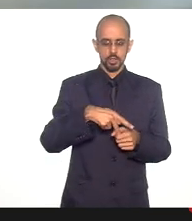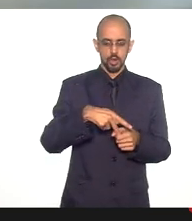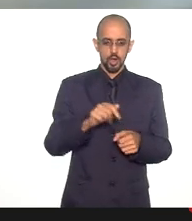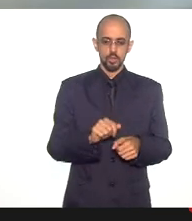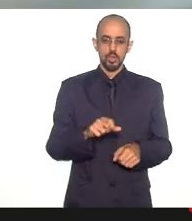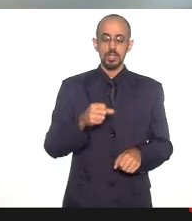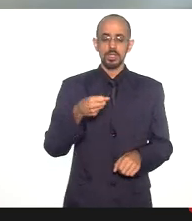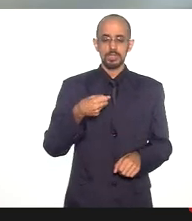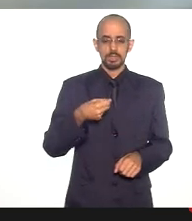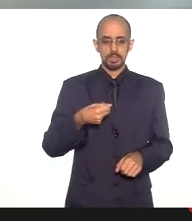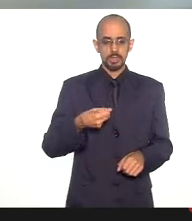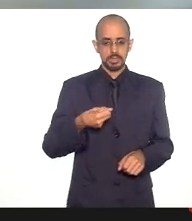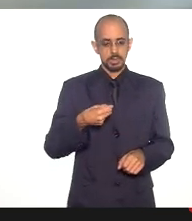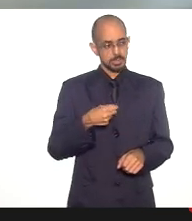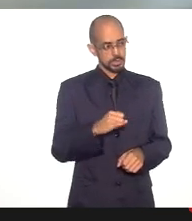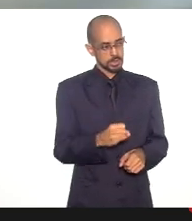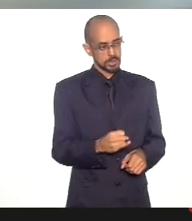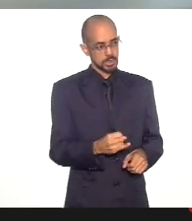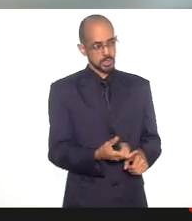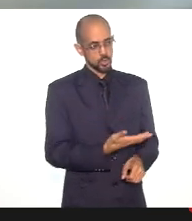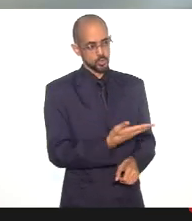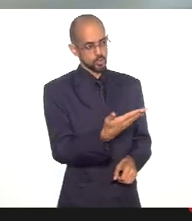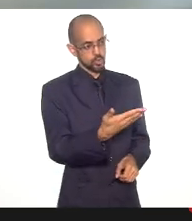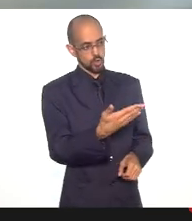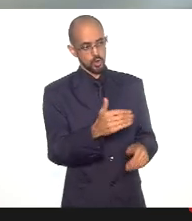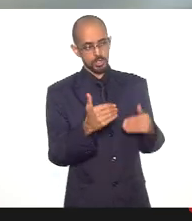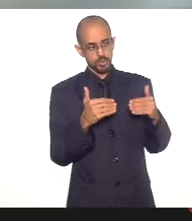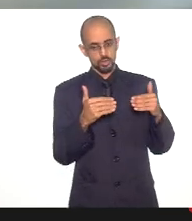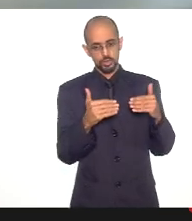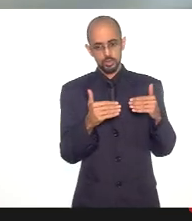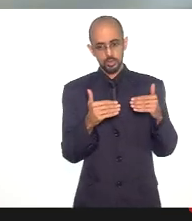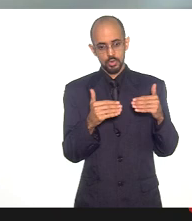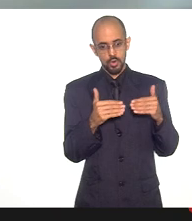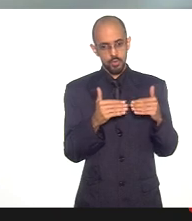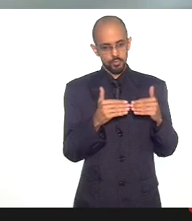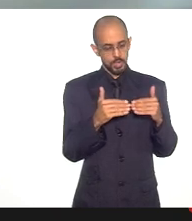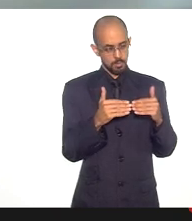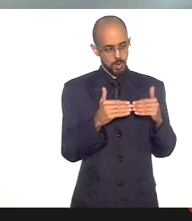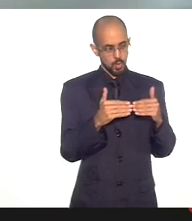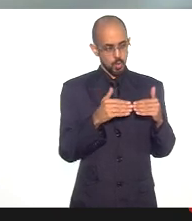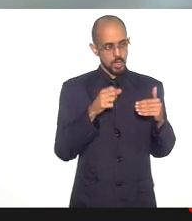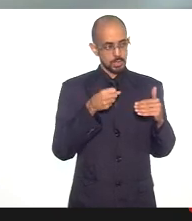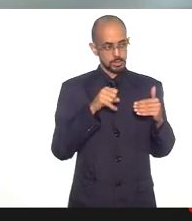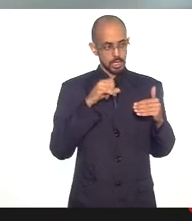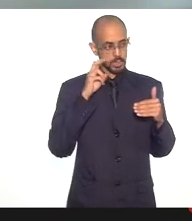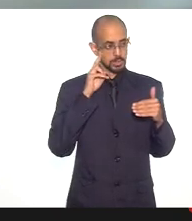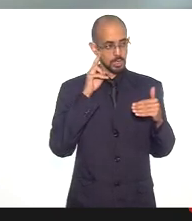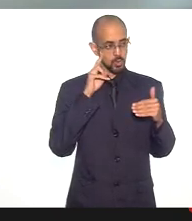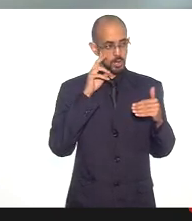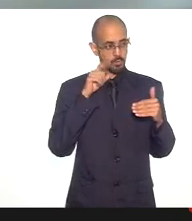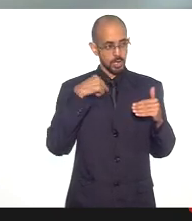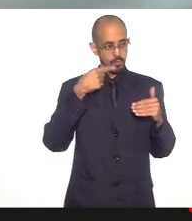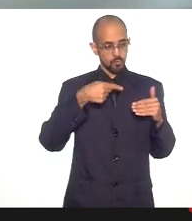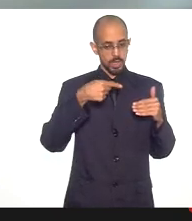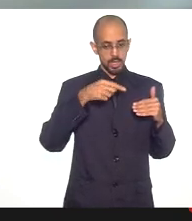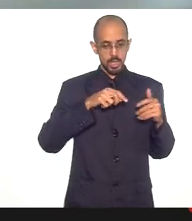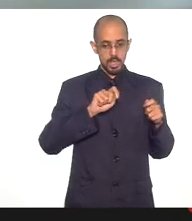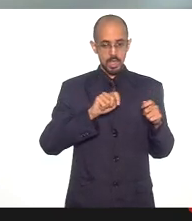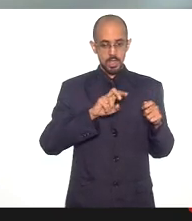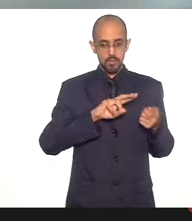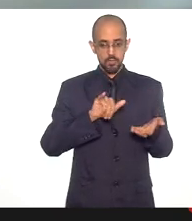se os senhores confirmam para a próxima segunda-feira a assinatura